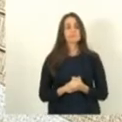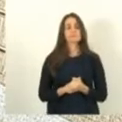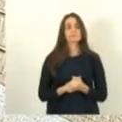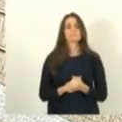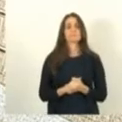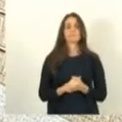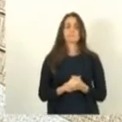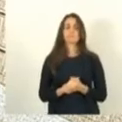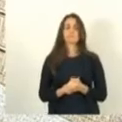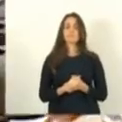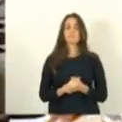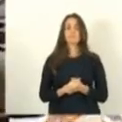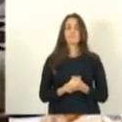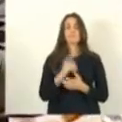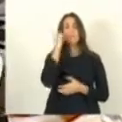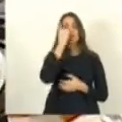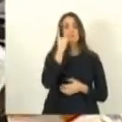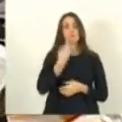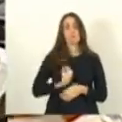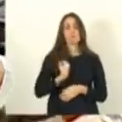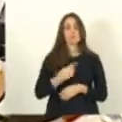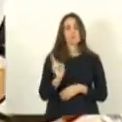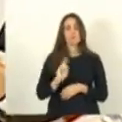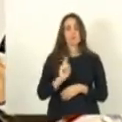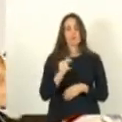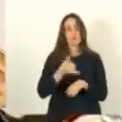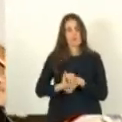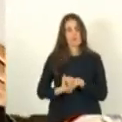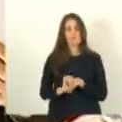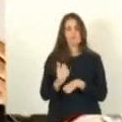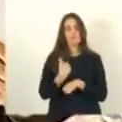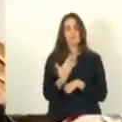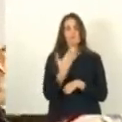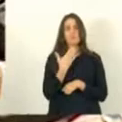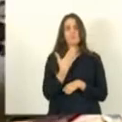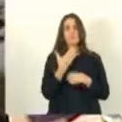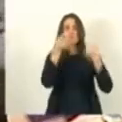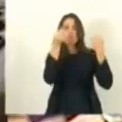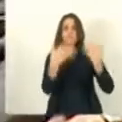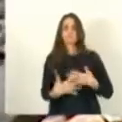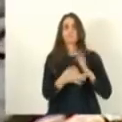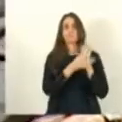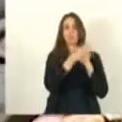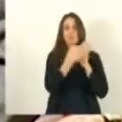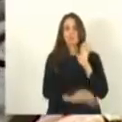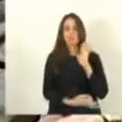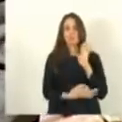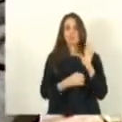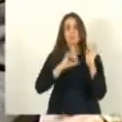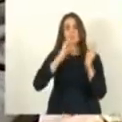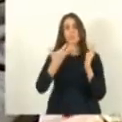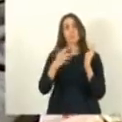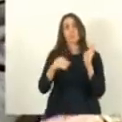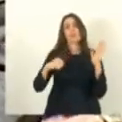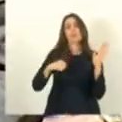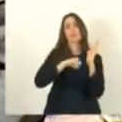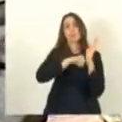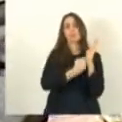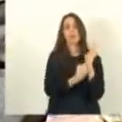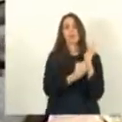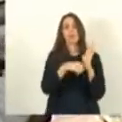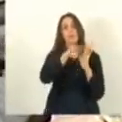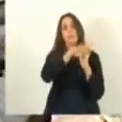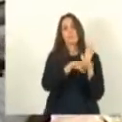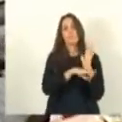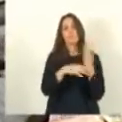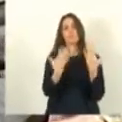em vista que o deputado não está presente, eu vou avocar a matéria, até para que não, a pauta não tranque.